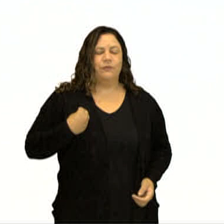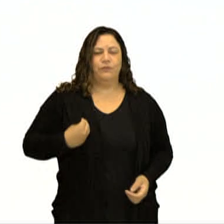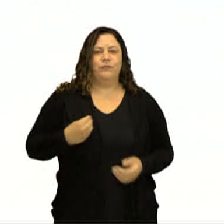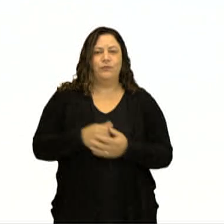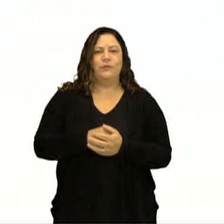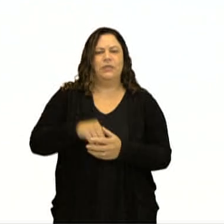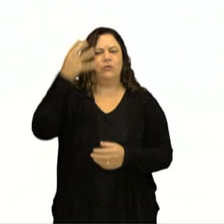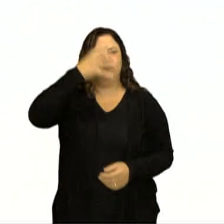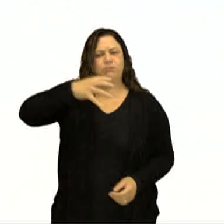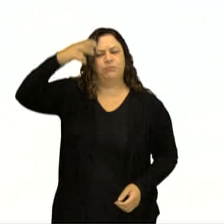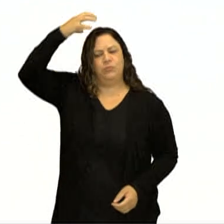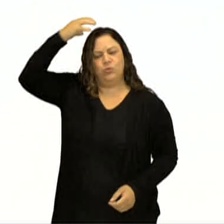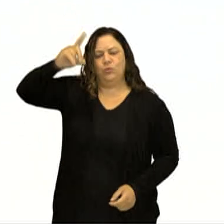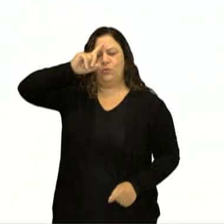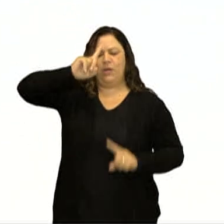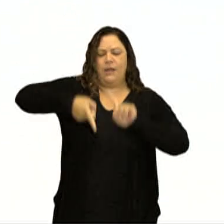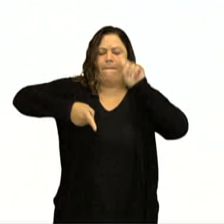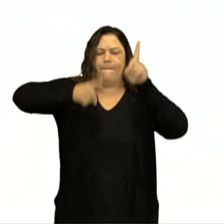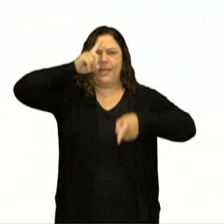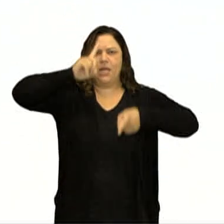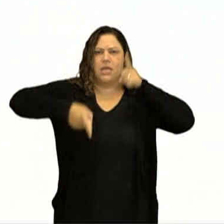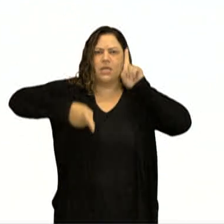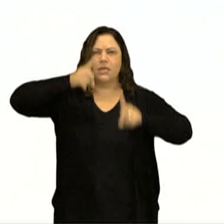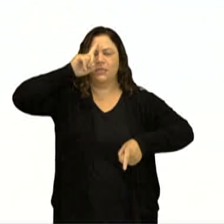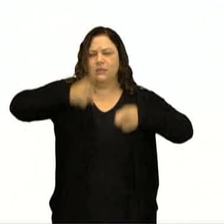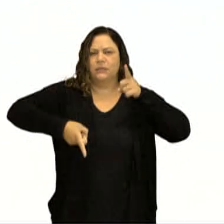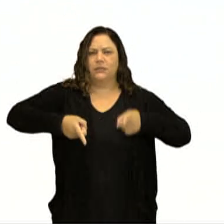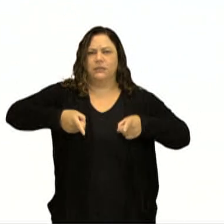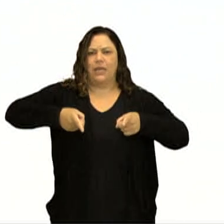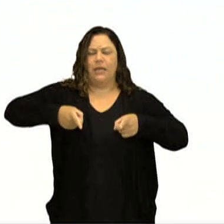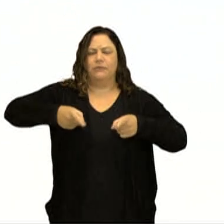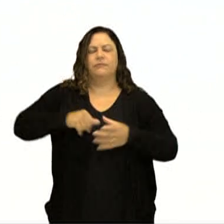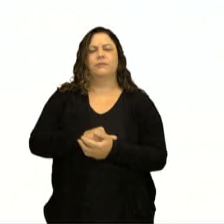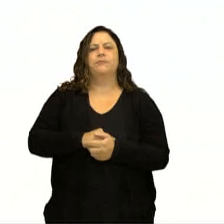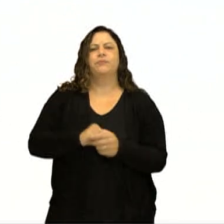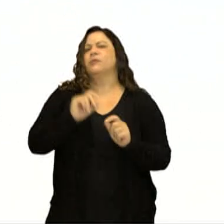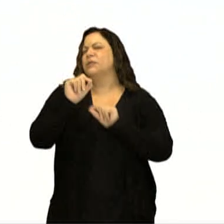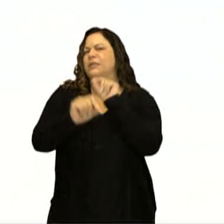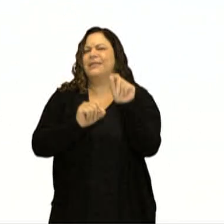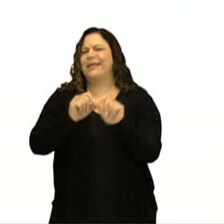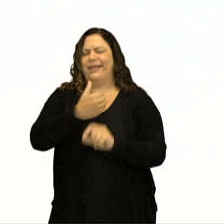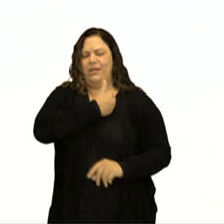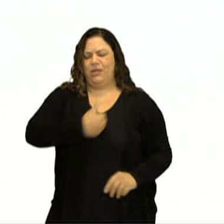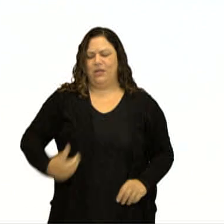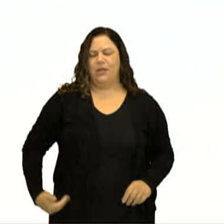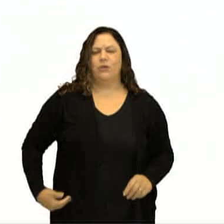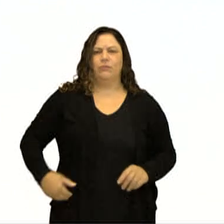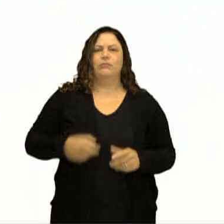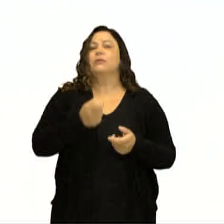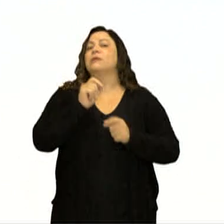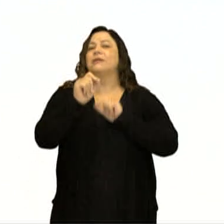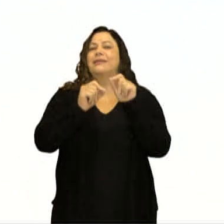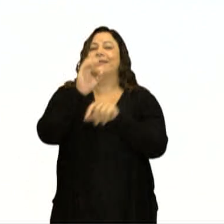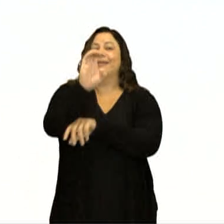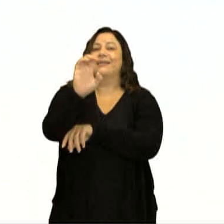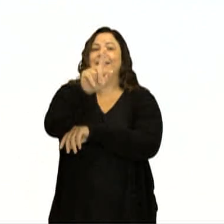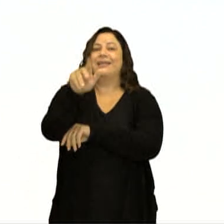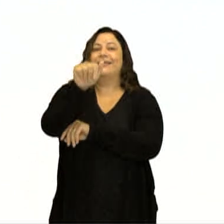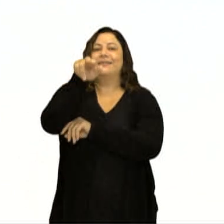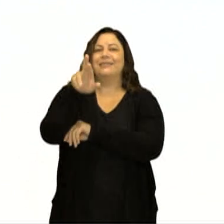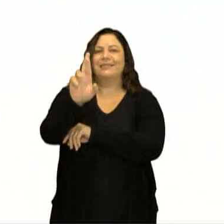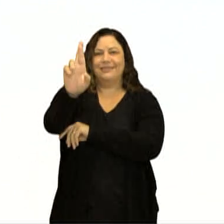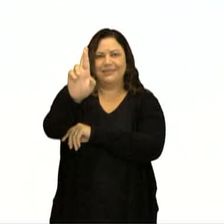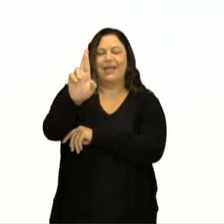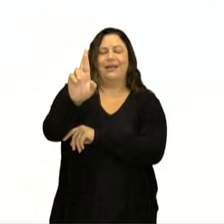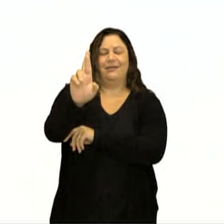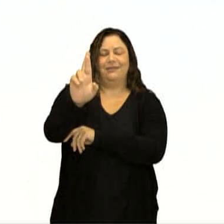monarquia absolutista. E nessa monarquia absolutista, quem governava os russos era o czar, uma